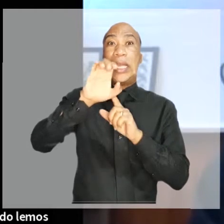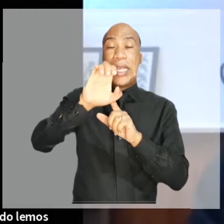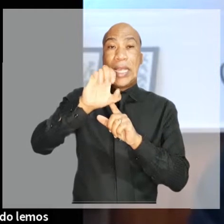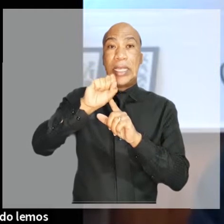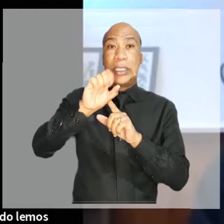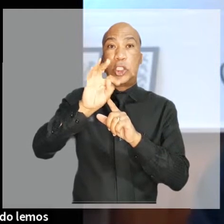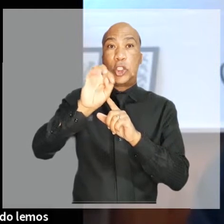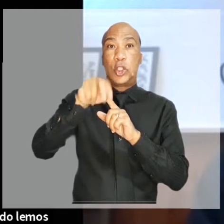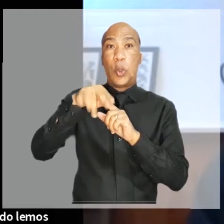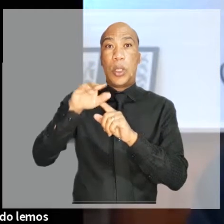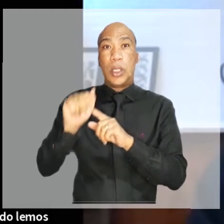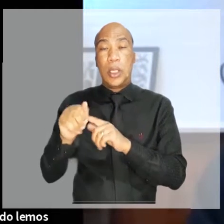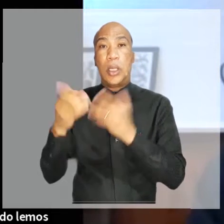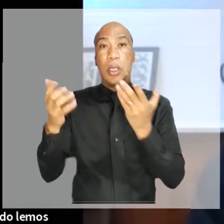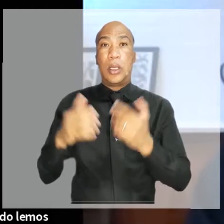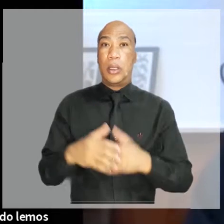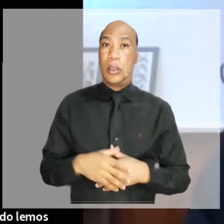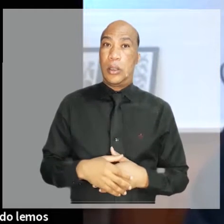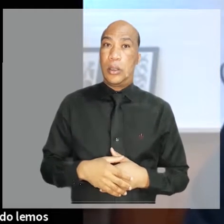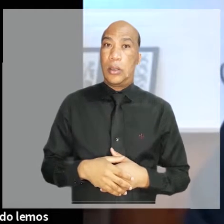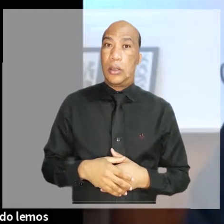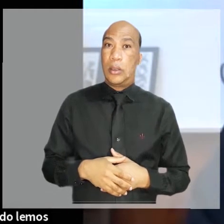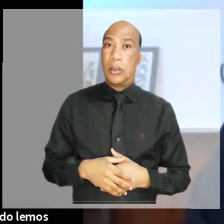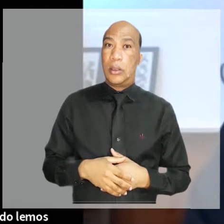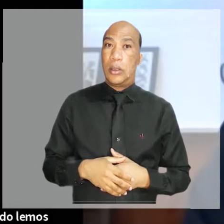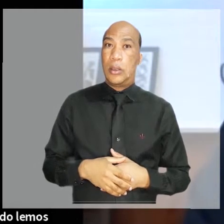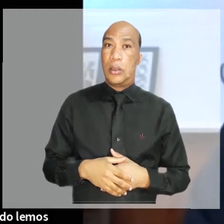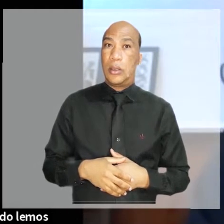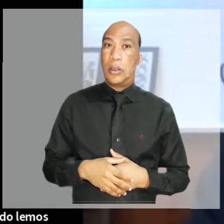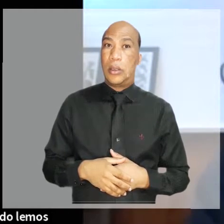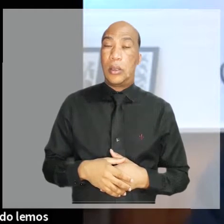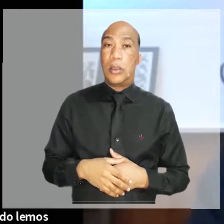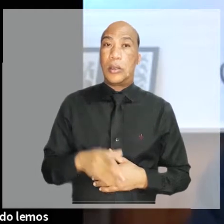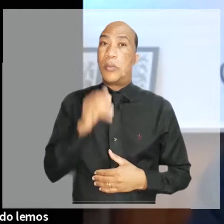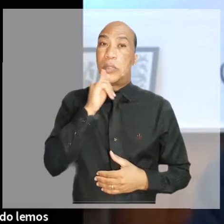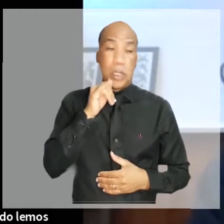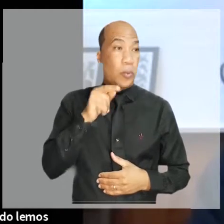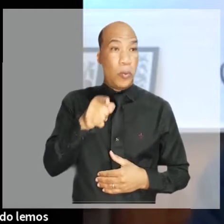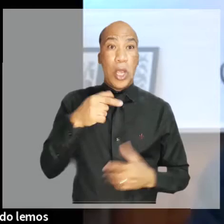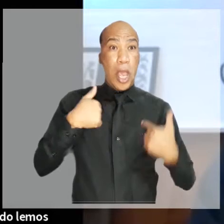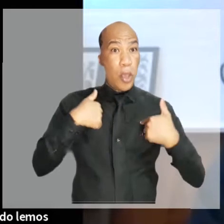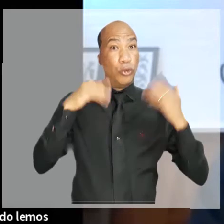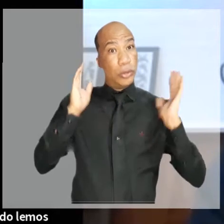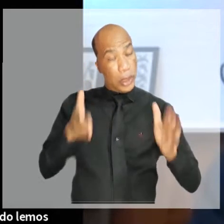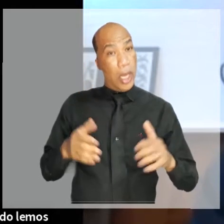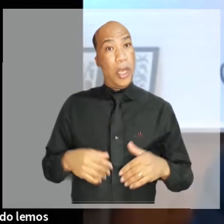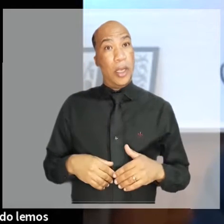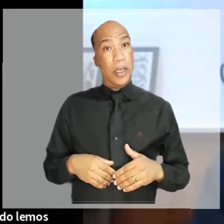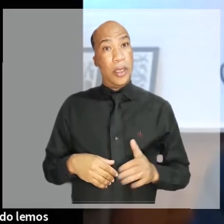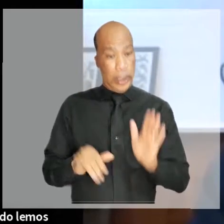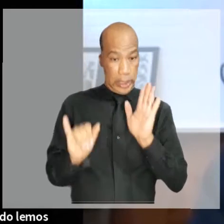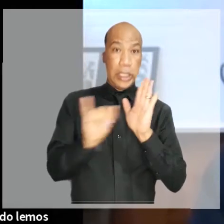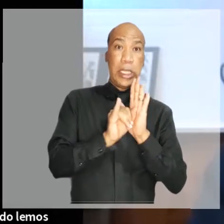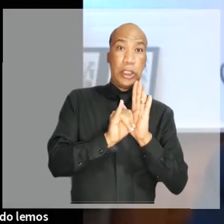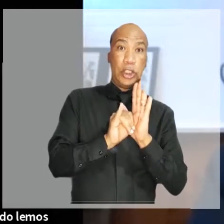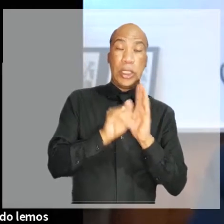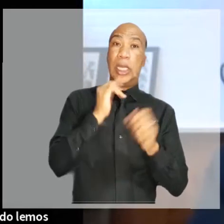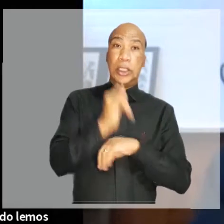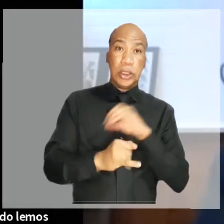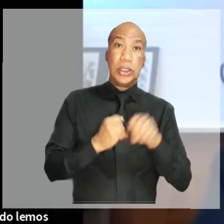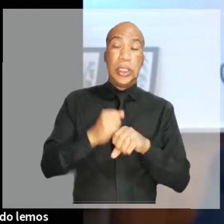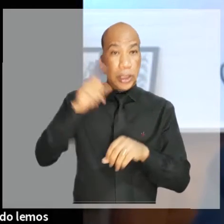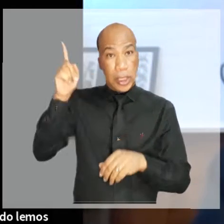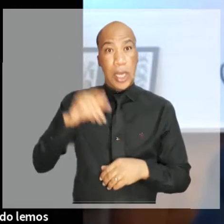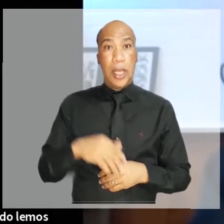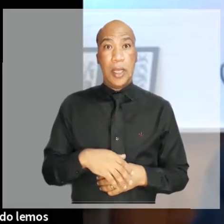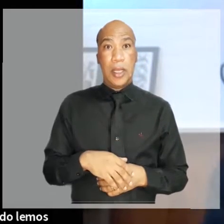digital estoniano, eu consigo, por exemplo, abrir uma empresa na Estônia hoje em 10 minutos. Eu consigo pagar